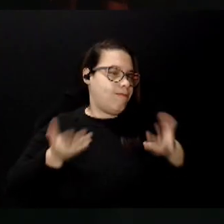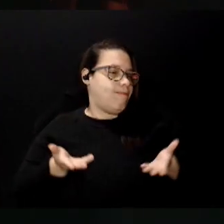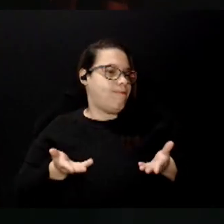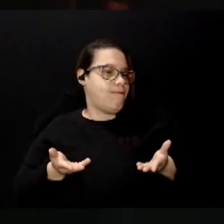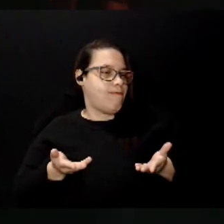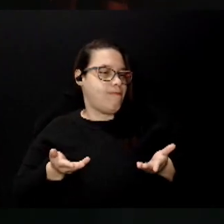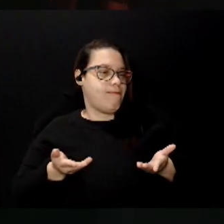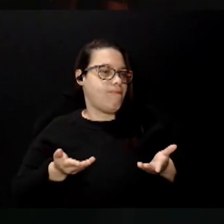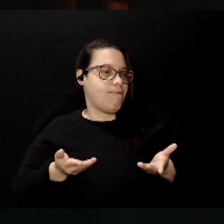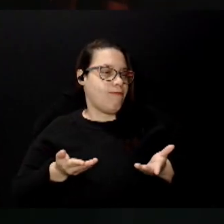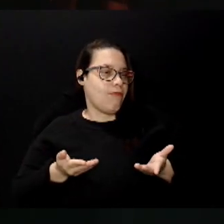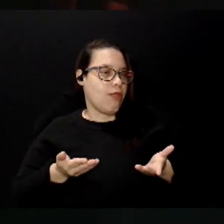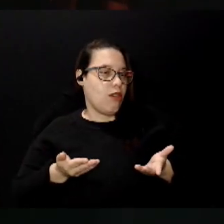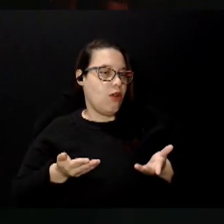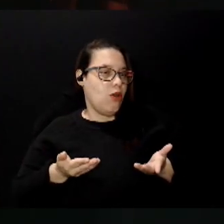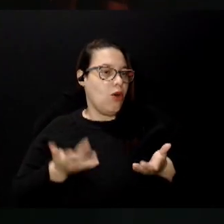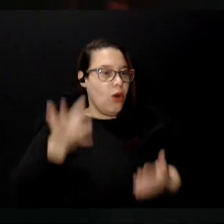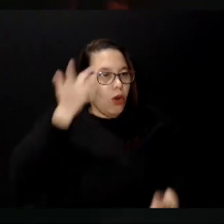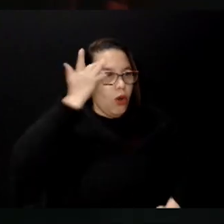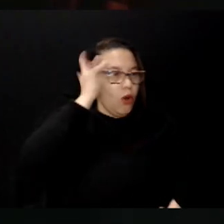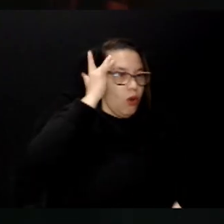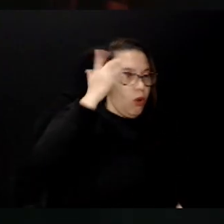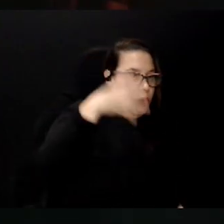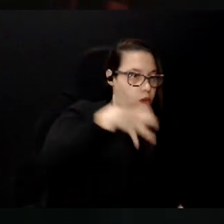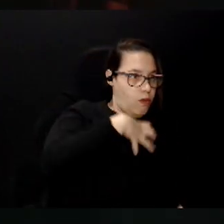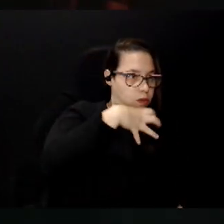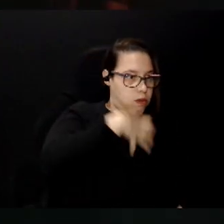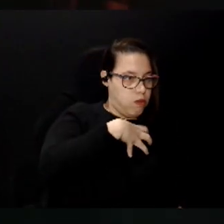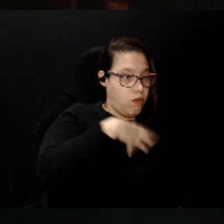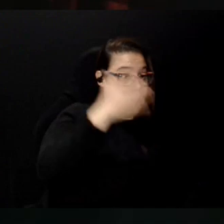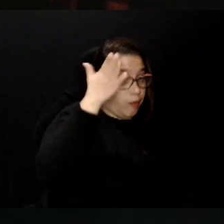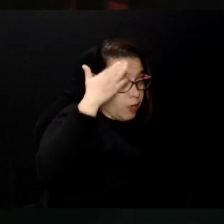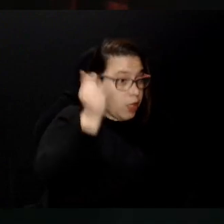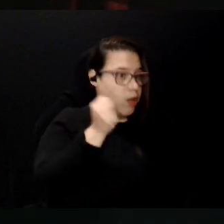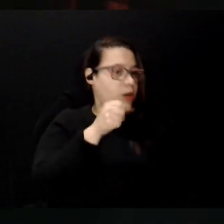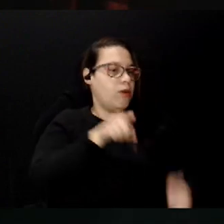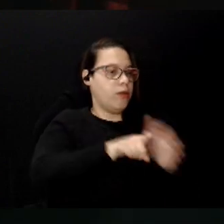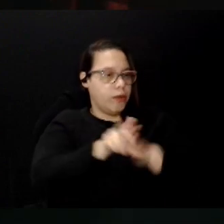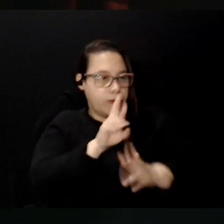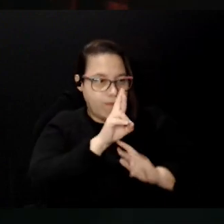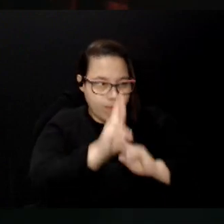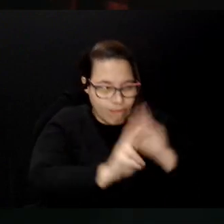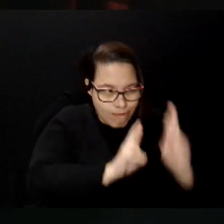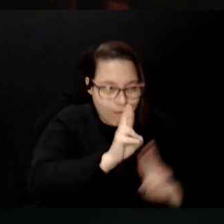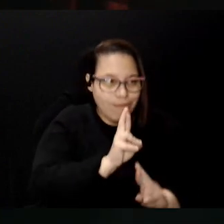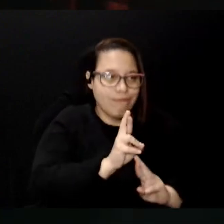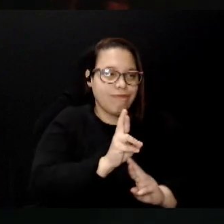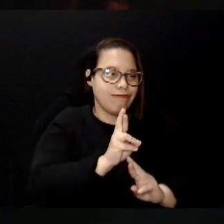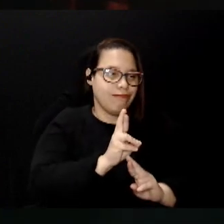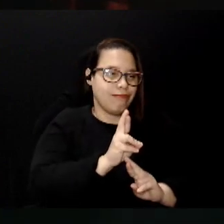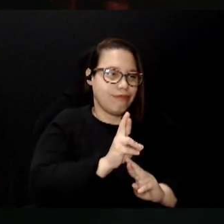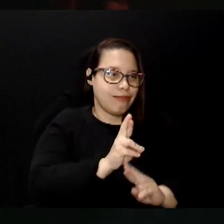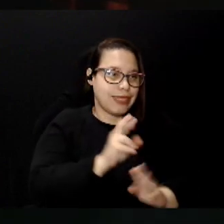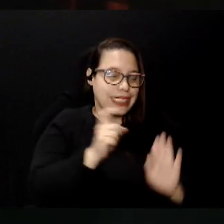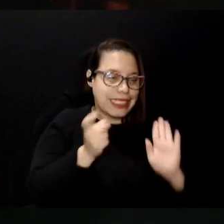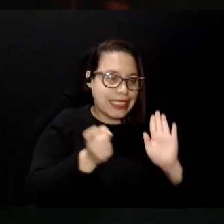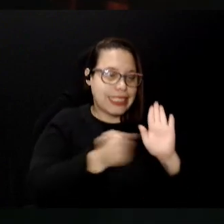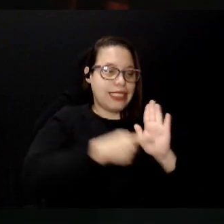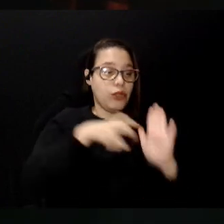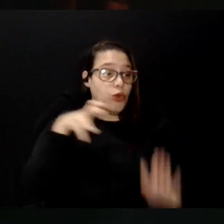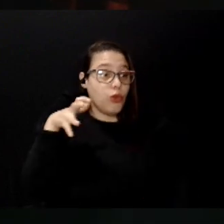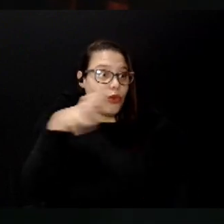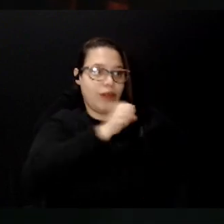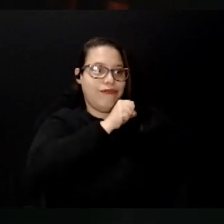acho que a sensação de que você sabe que você vai ter uma resposta em um clique, é tudo muito rápido, isso nosso cérebro